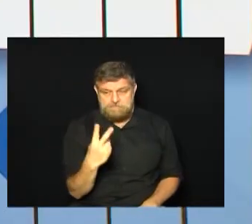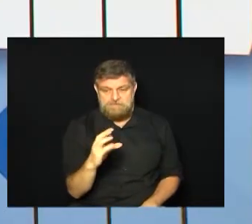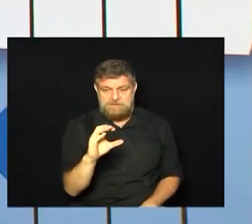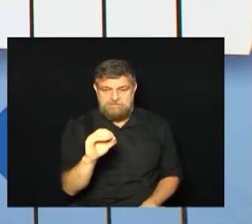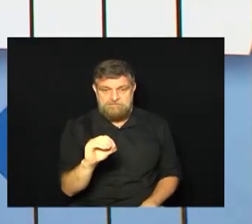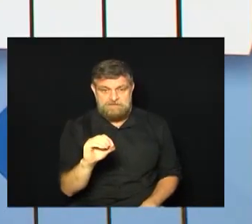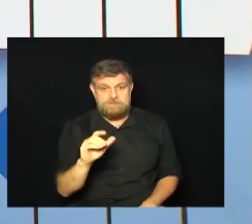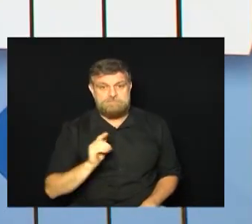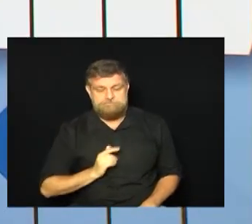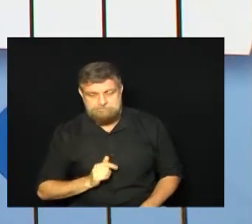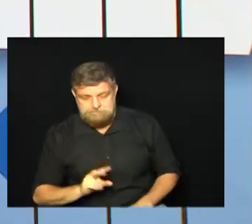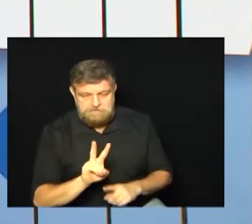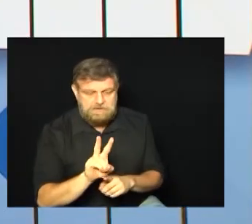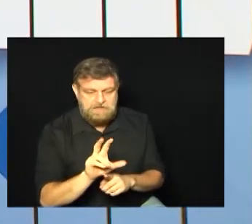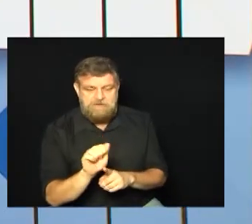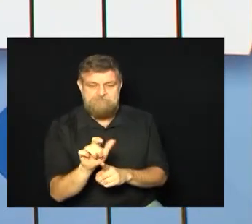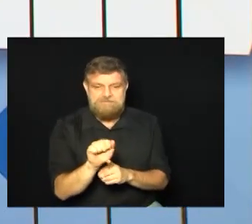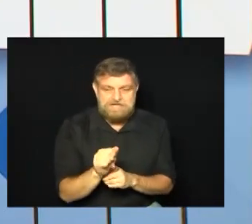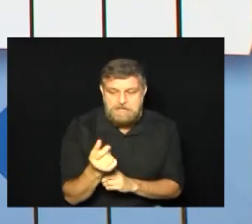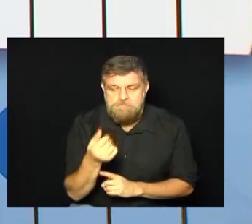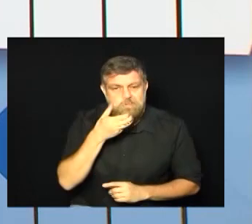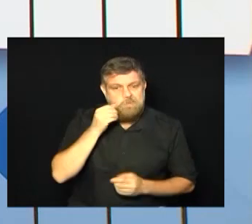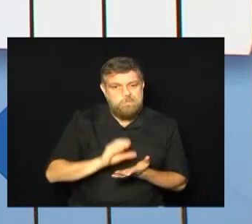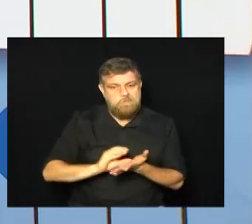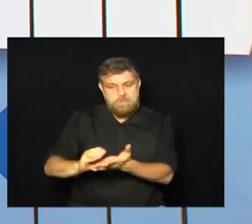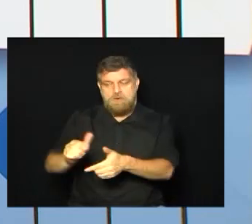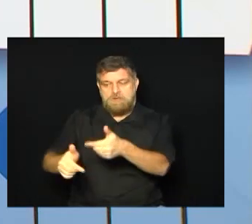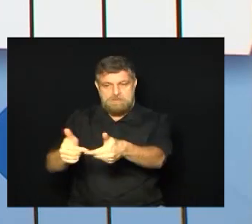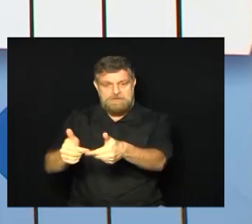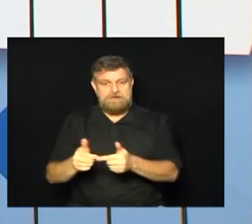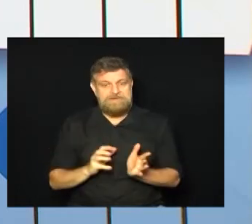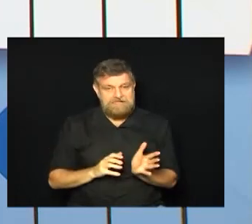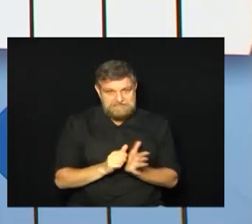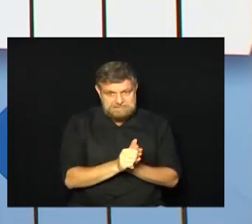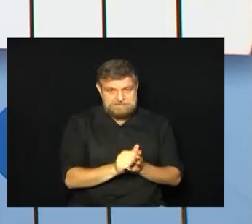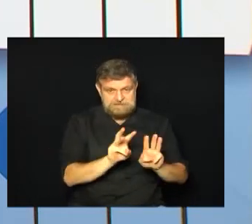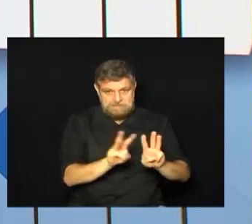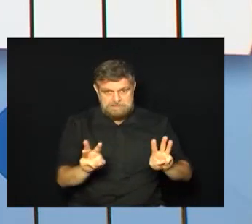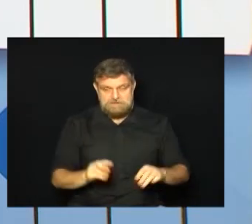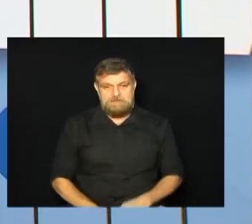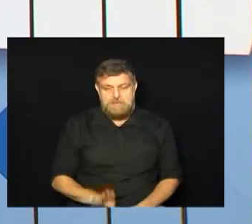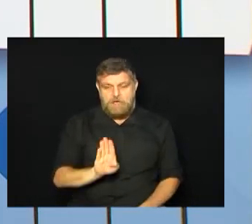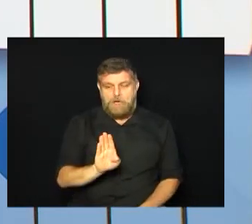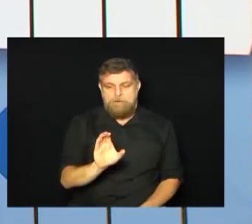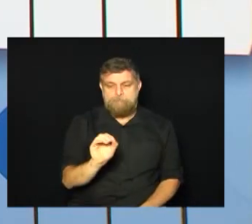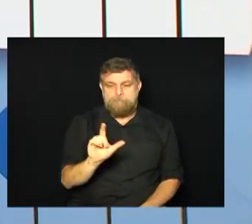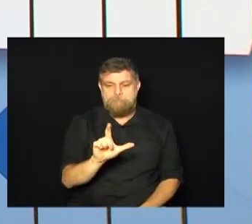vagas para o programa Bolsa Trabalho. Então, para a inscrição, tem que entrar no site